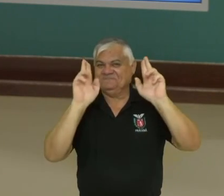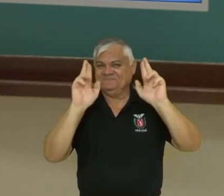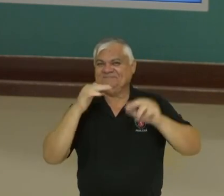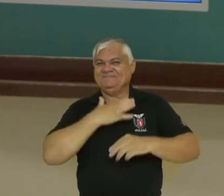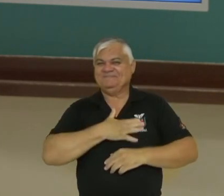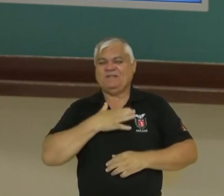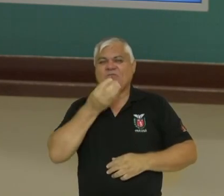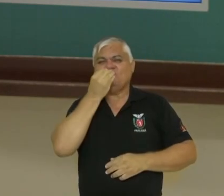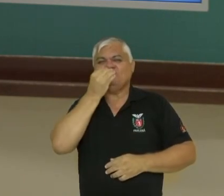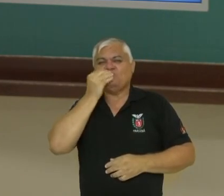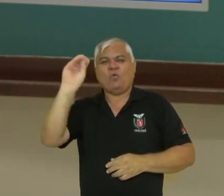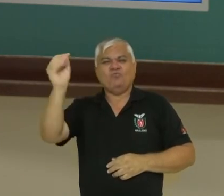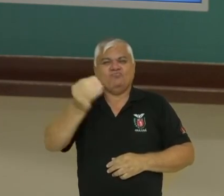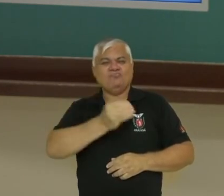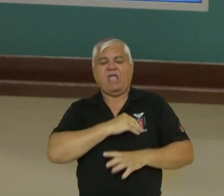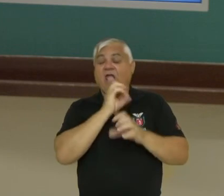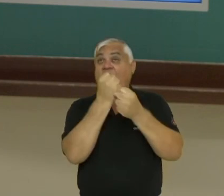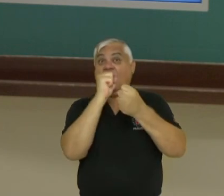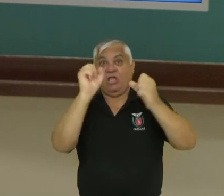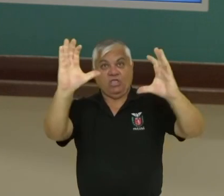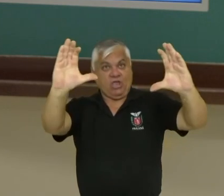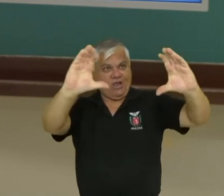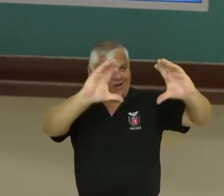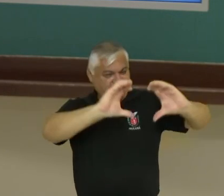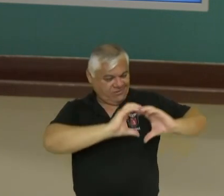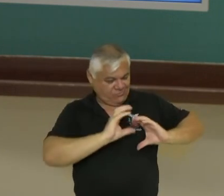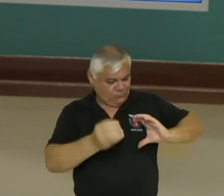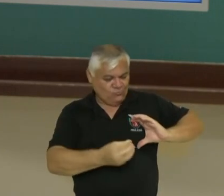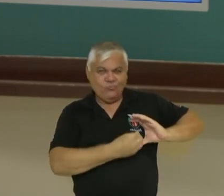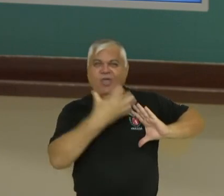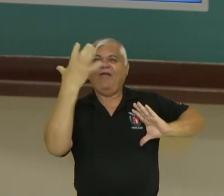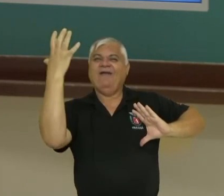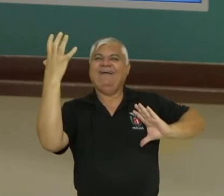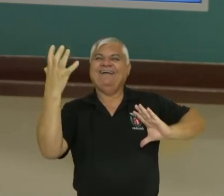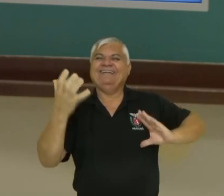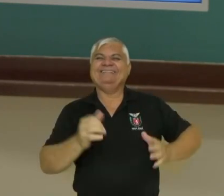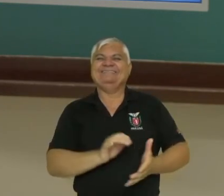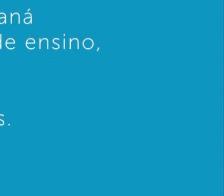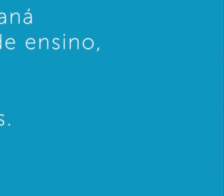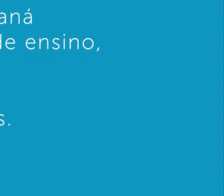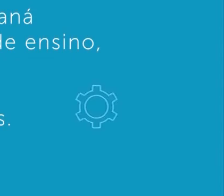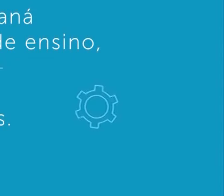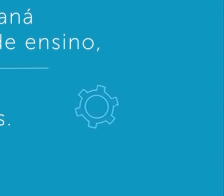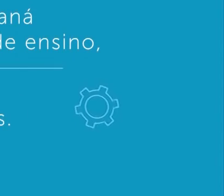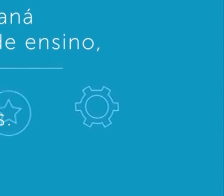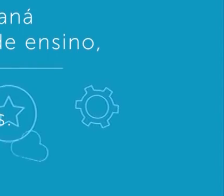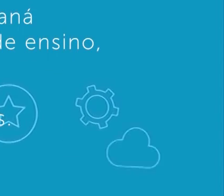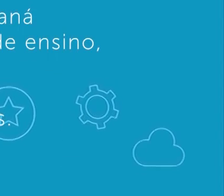gostado. Um beijo ultra mega gigante no coração de vocês. Uou!